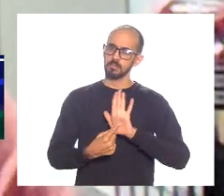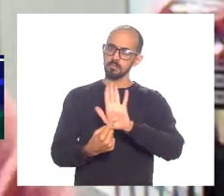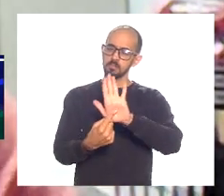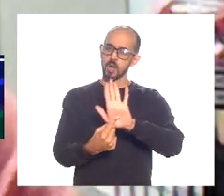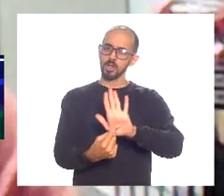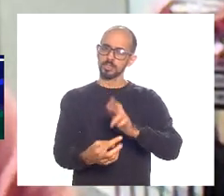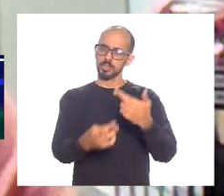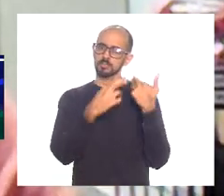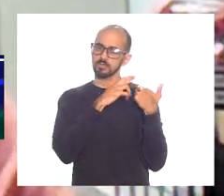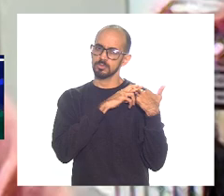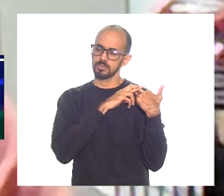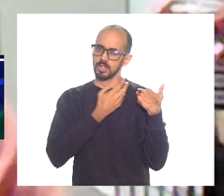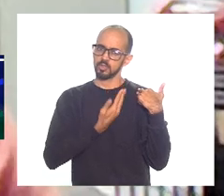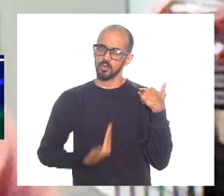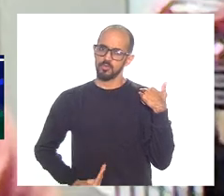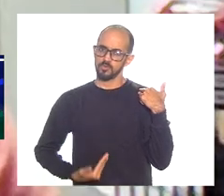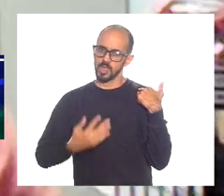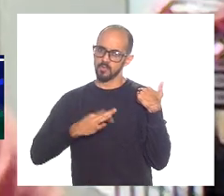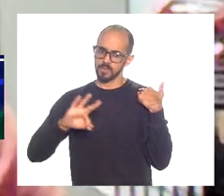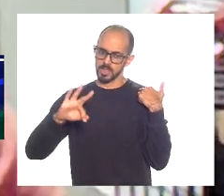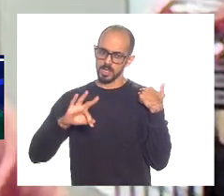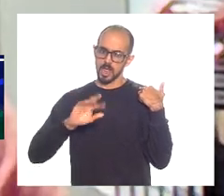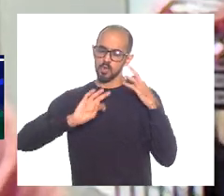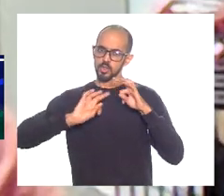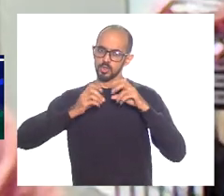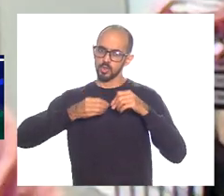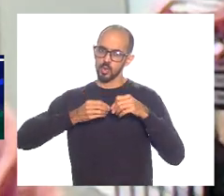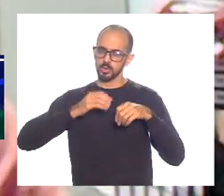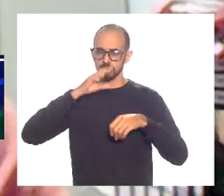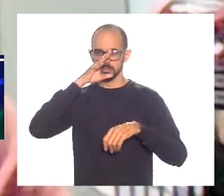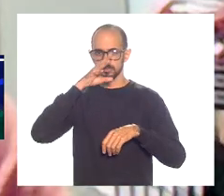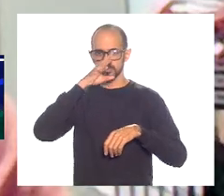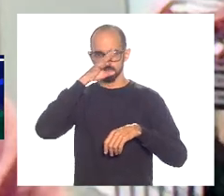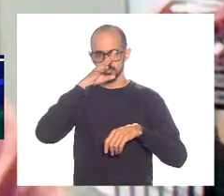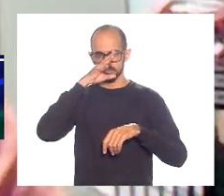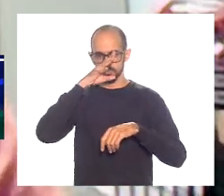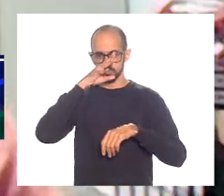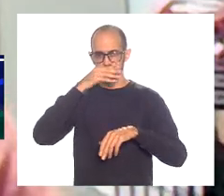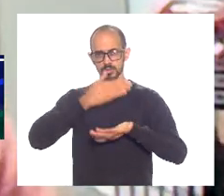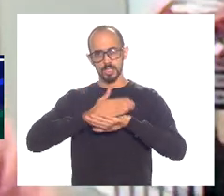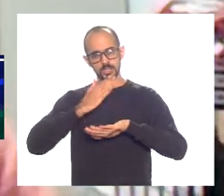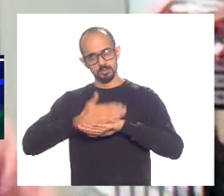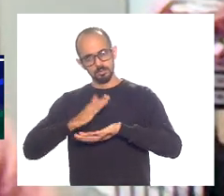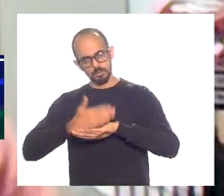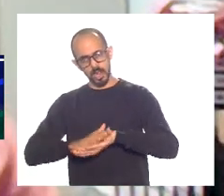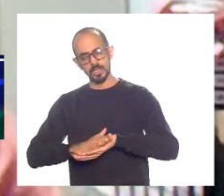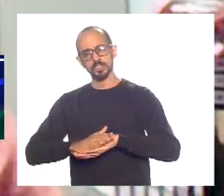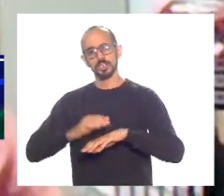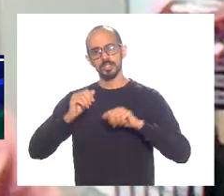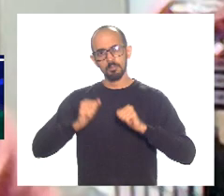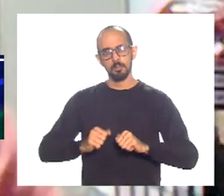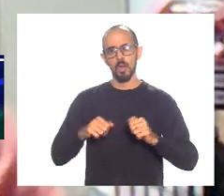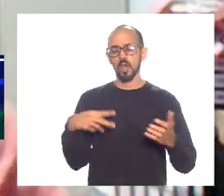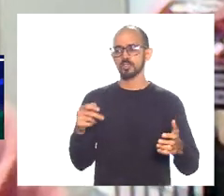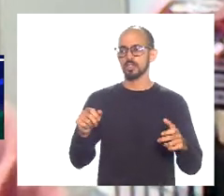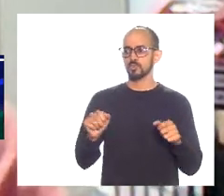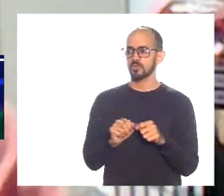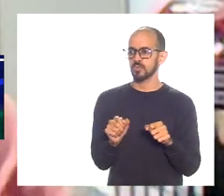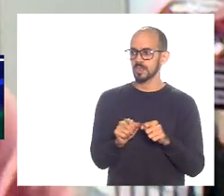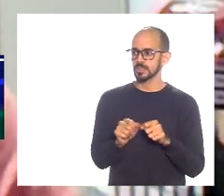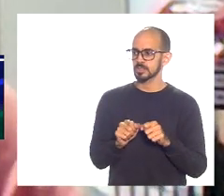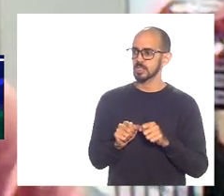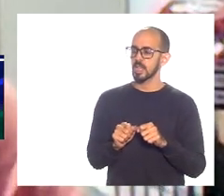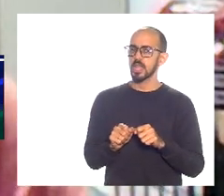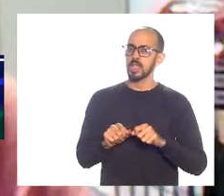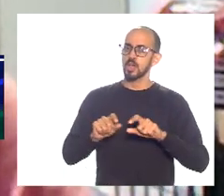governo federal, todas as eventuais negligências, práticas que possam ter aumentado a